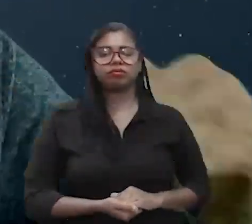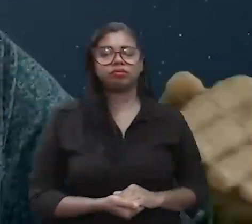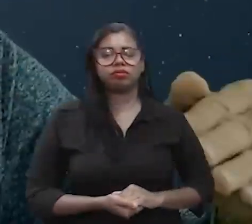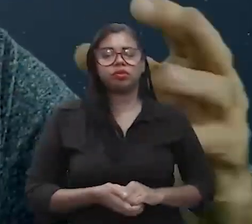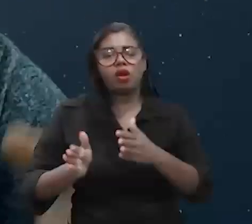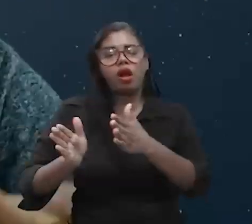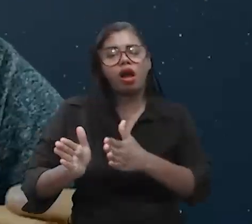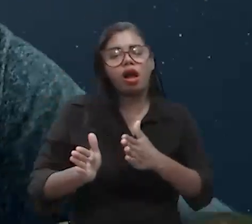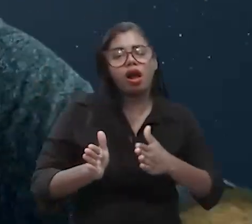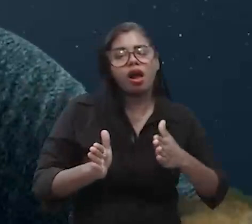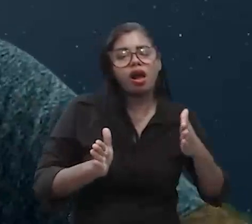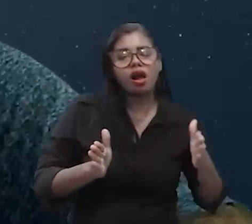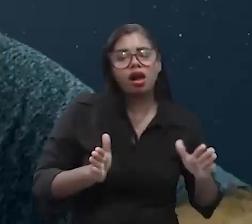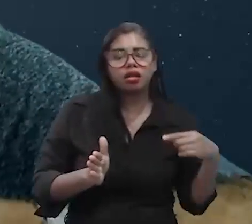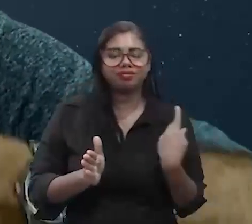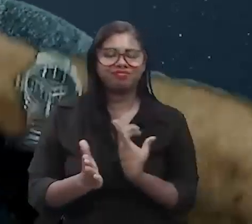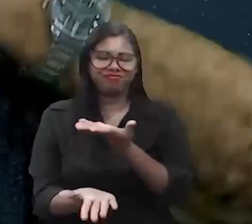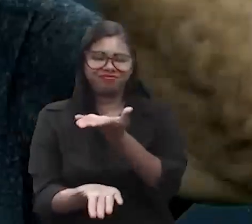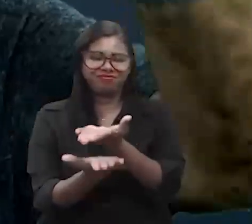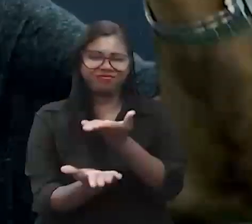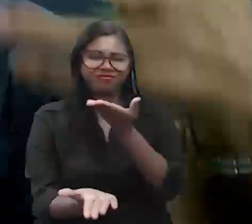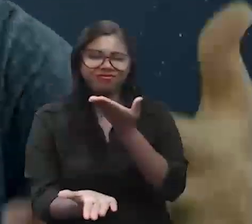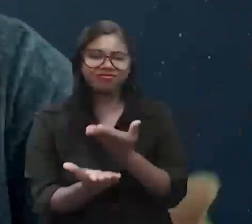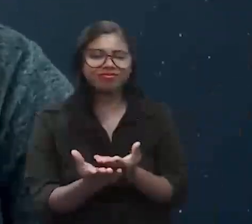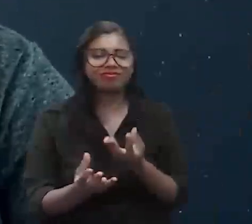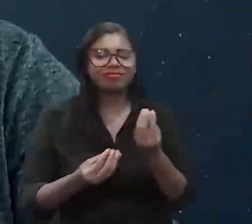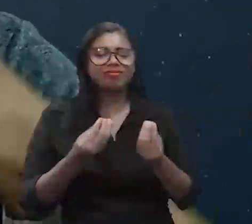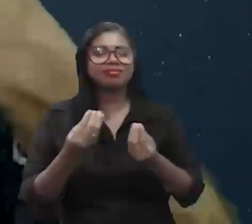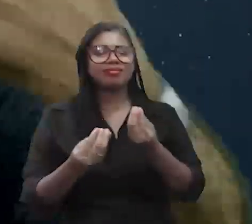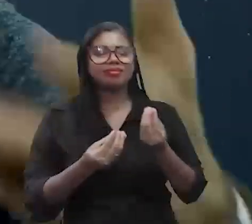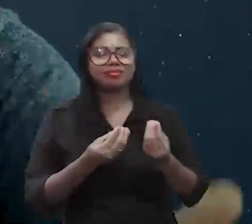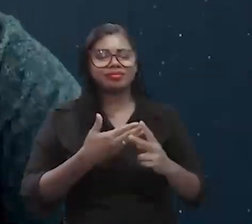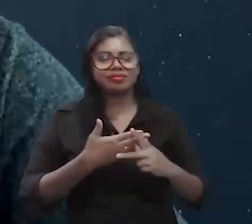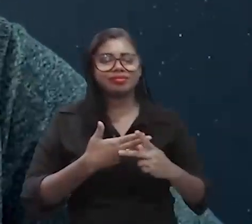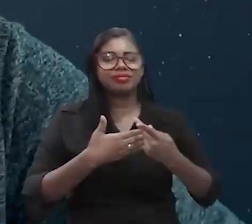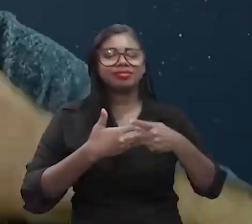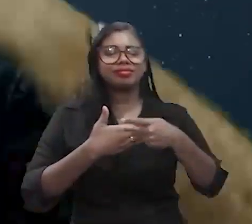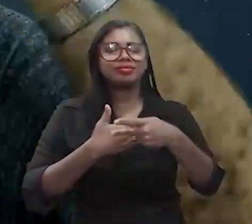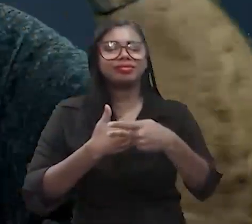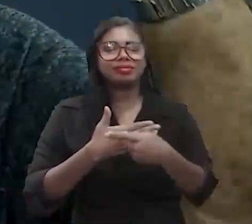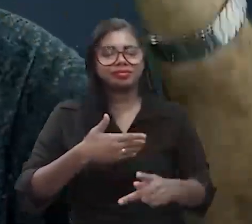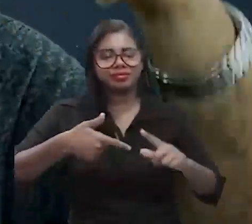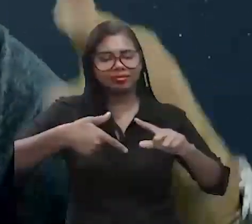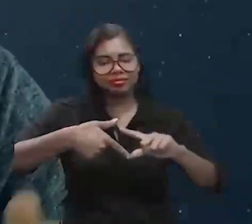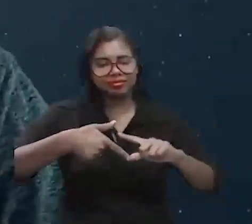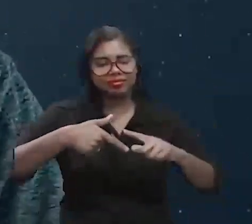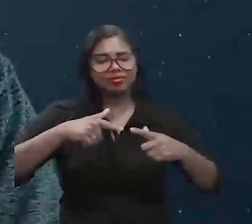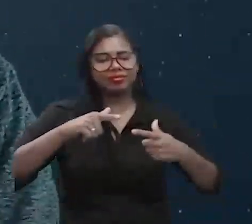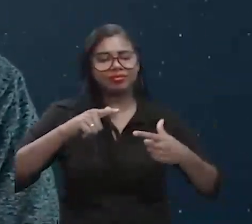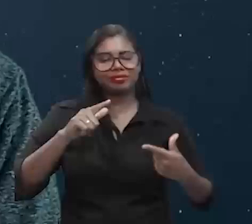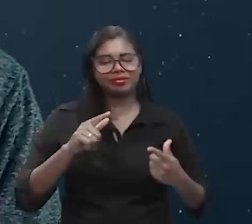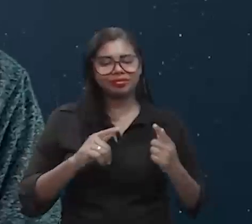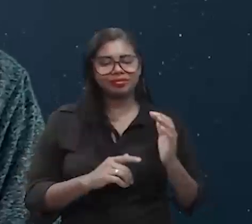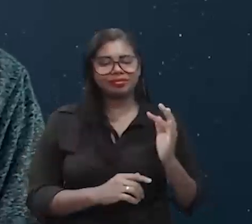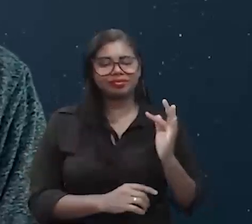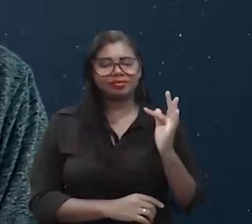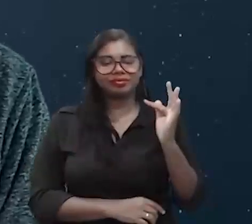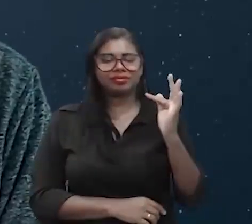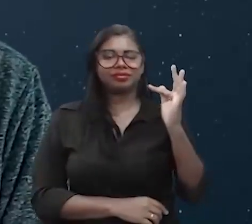gente estuda como sendo uma preparação para as modernidades, para o futurismo, né,